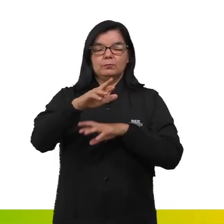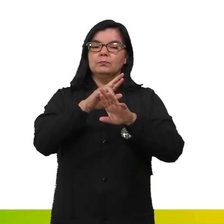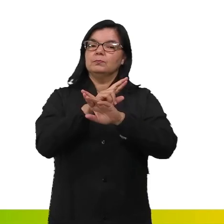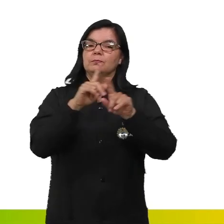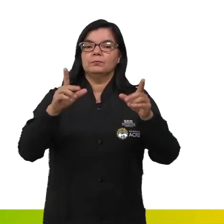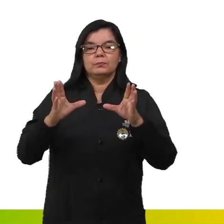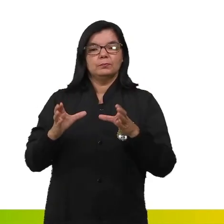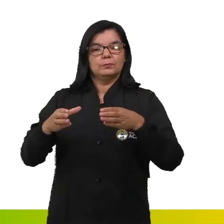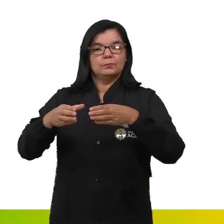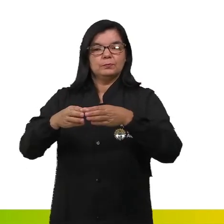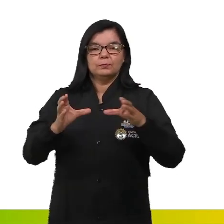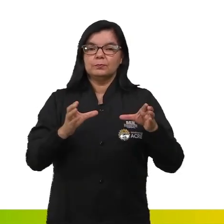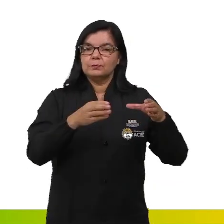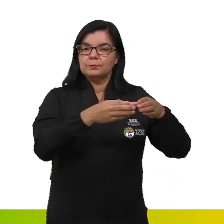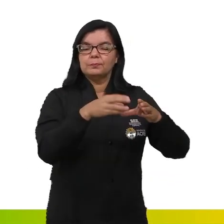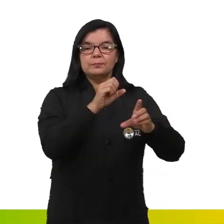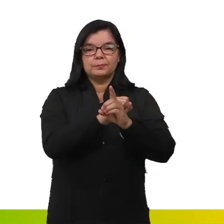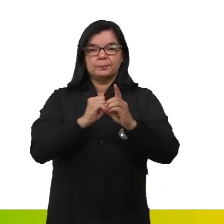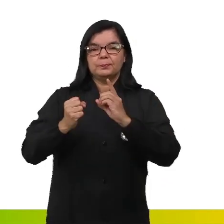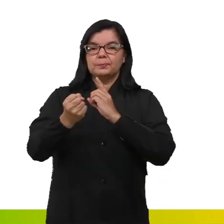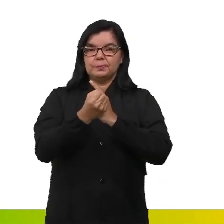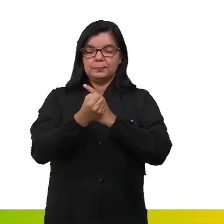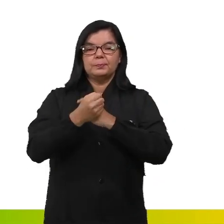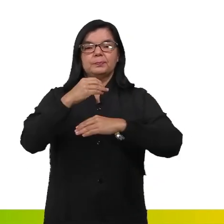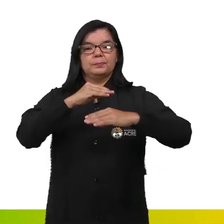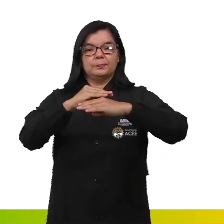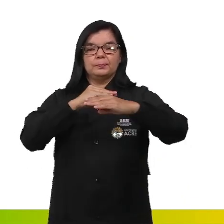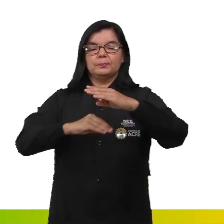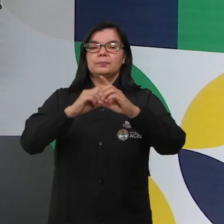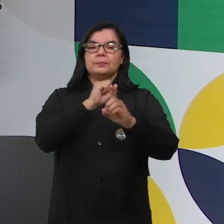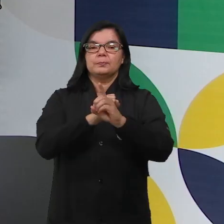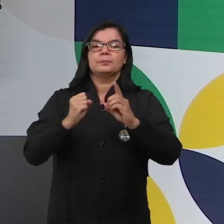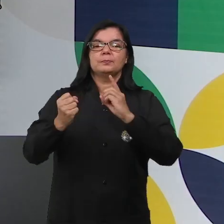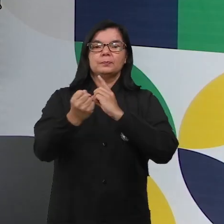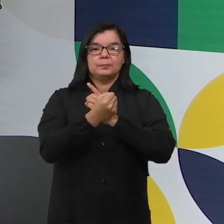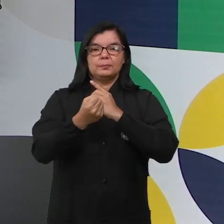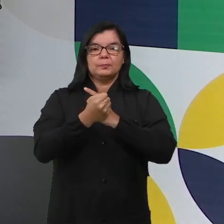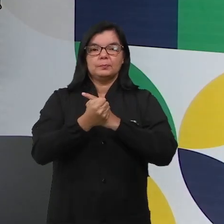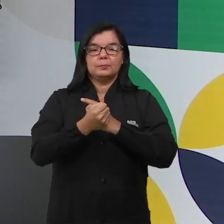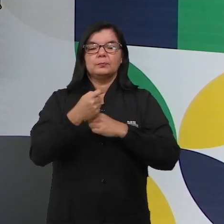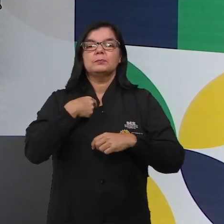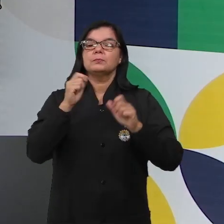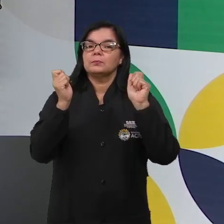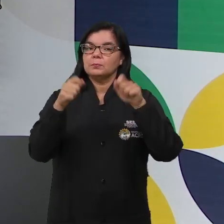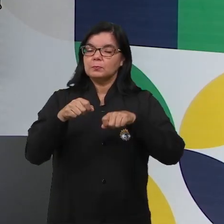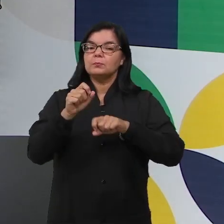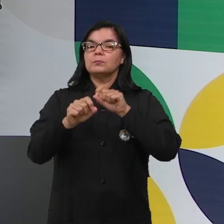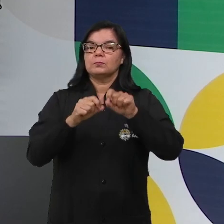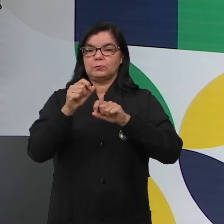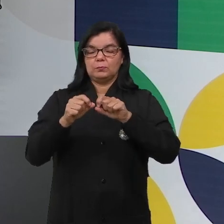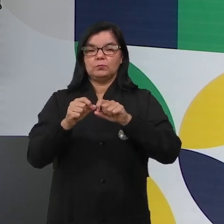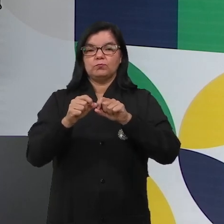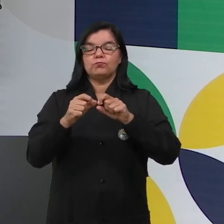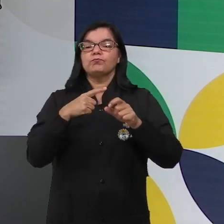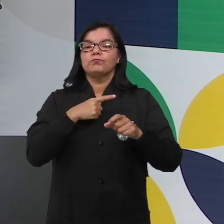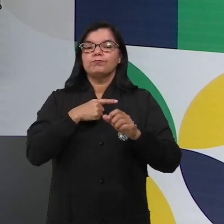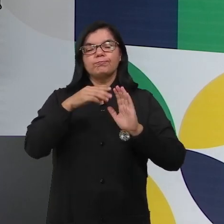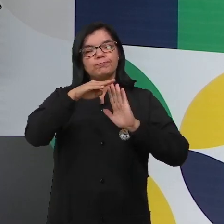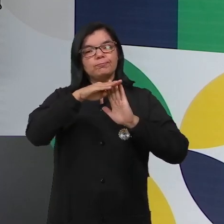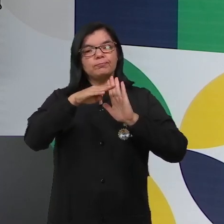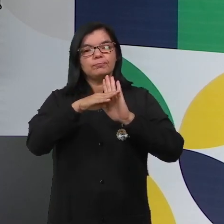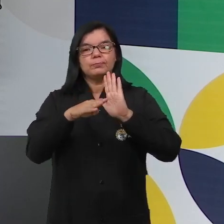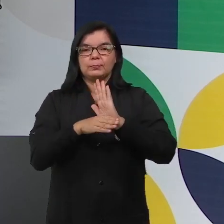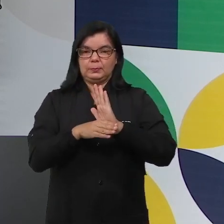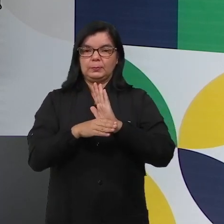diferentes grupos da sociedade. A desigualdade social, ela pode ser medida através de um parâmetro que nós chamamos